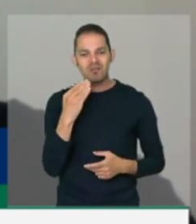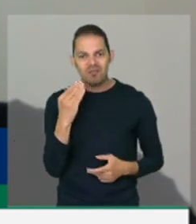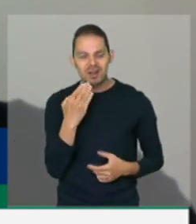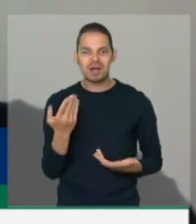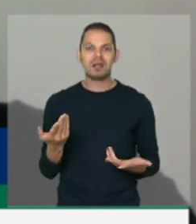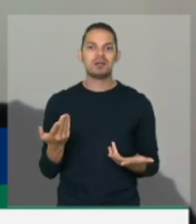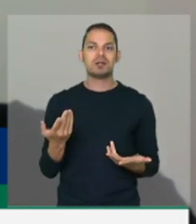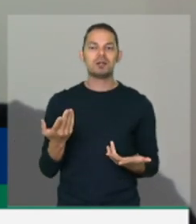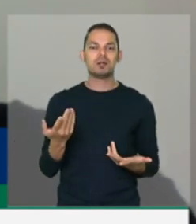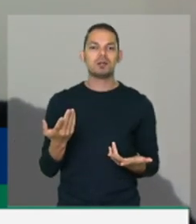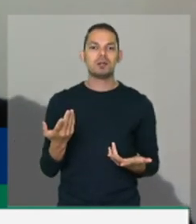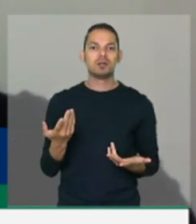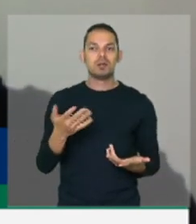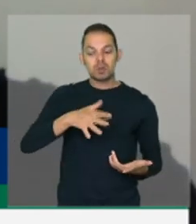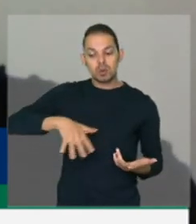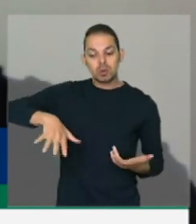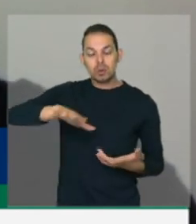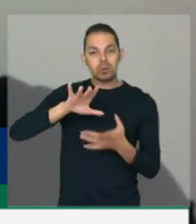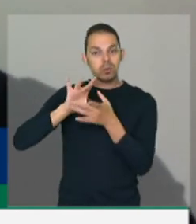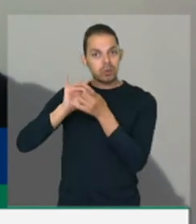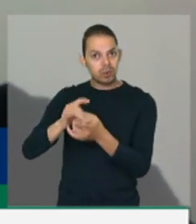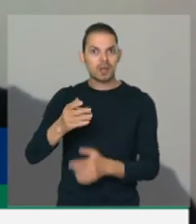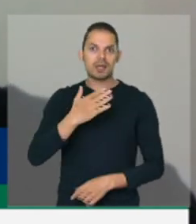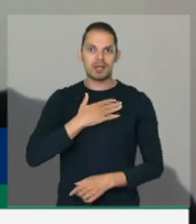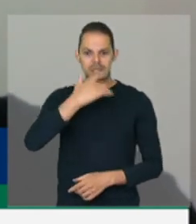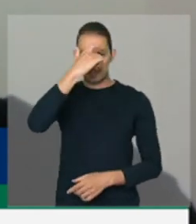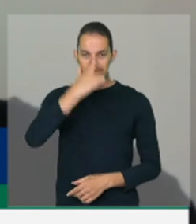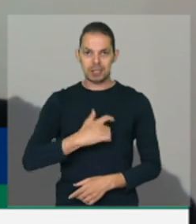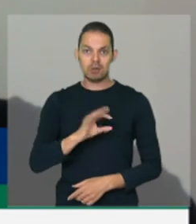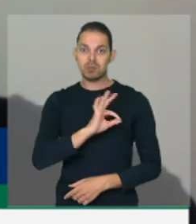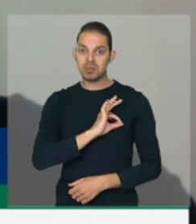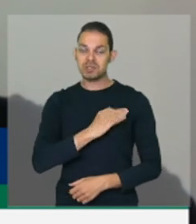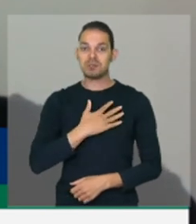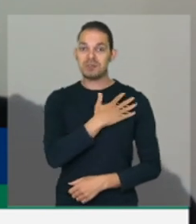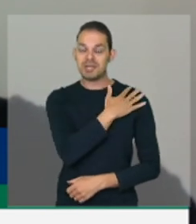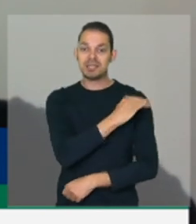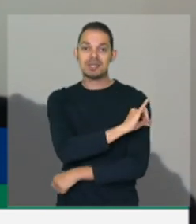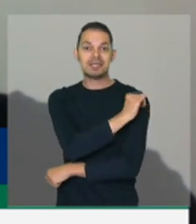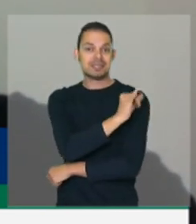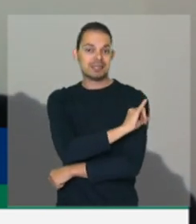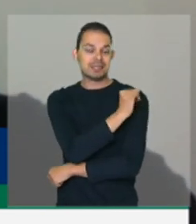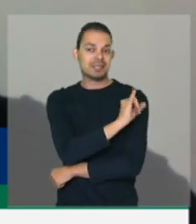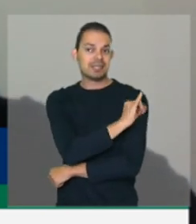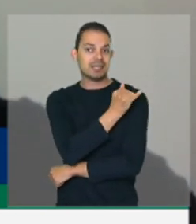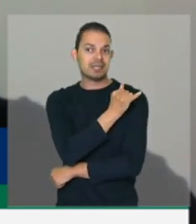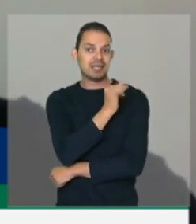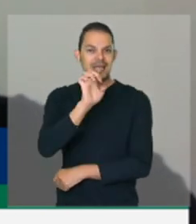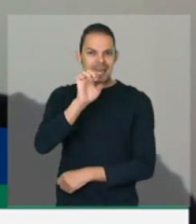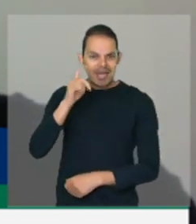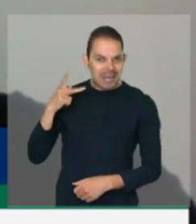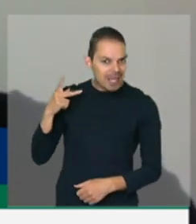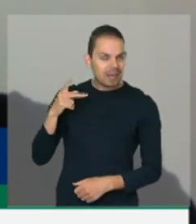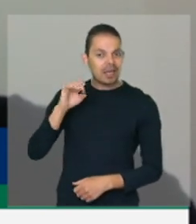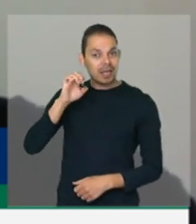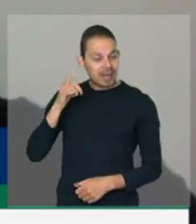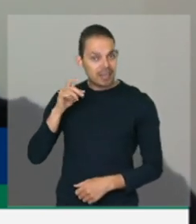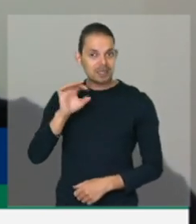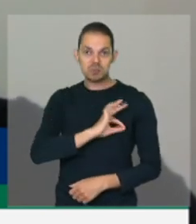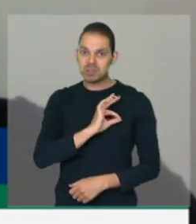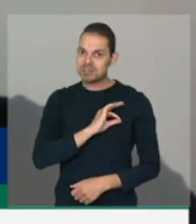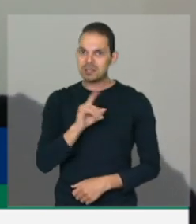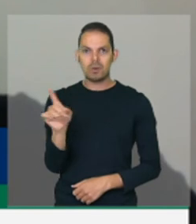universo que vivi, e vivo, sou policial militar do estado do Rio de Janeiro, da reserva, não sou ex-policial, como a mídia insistiu em